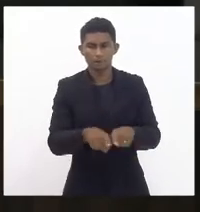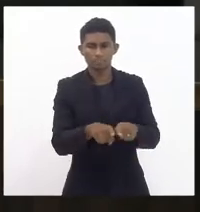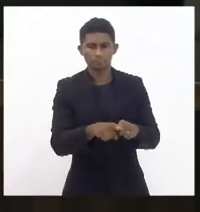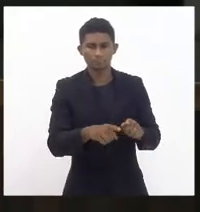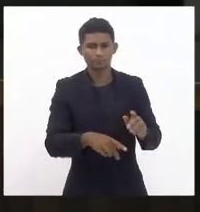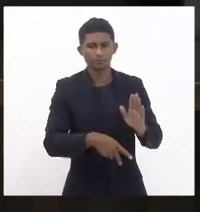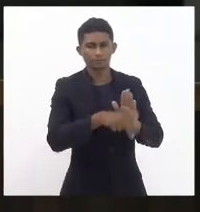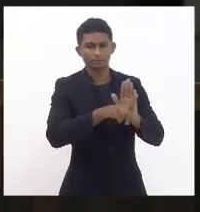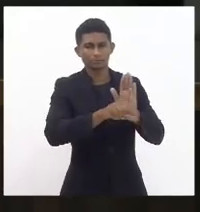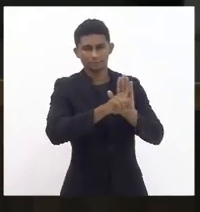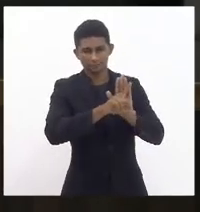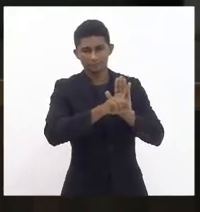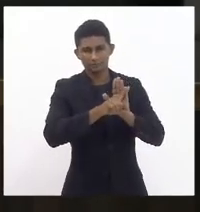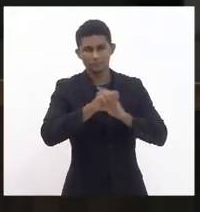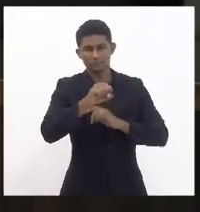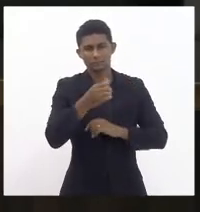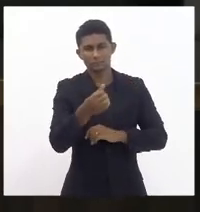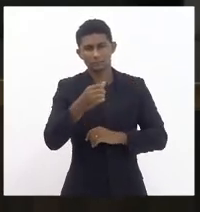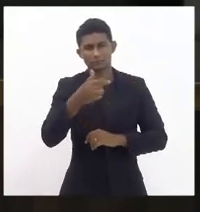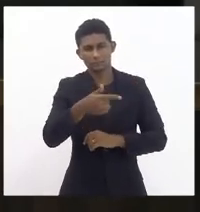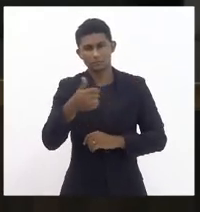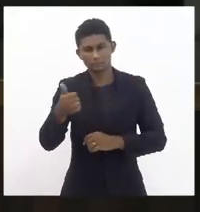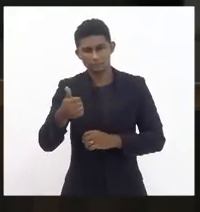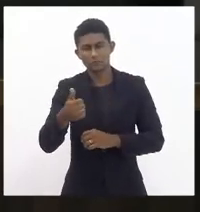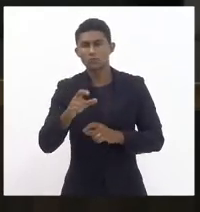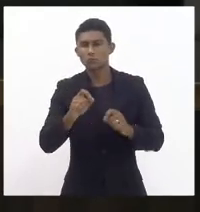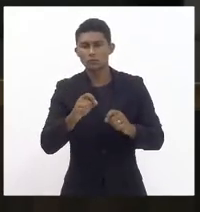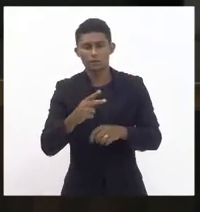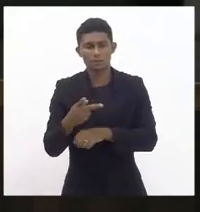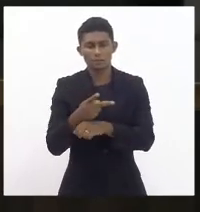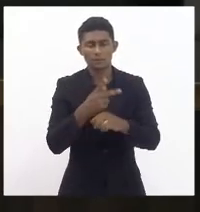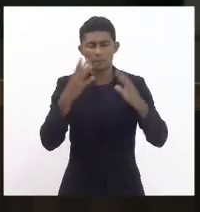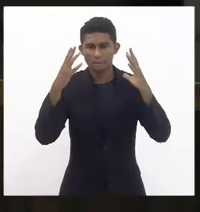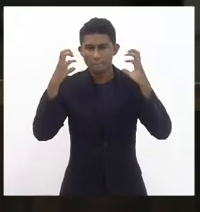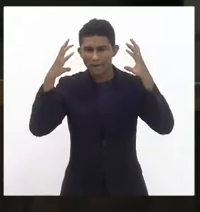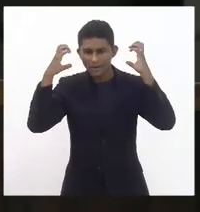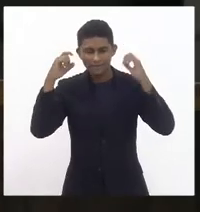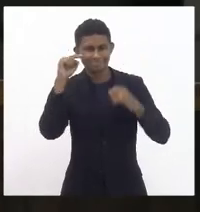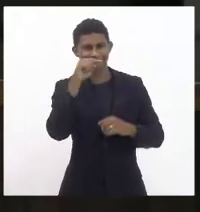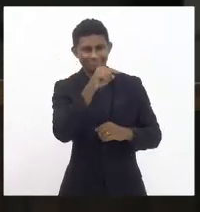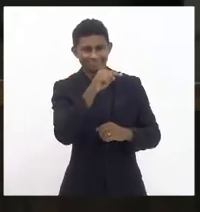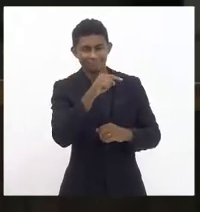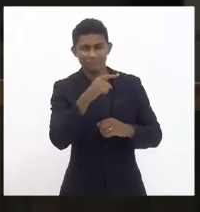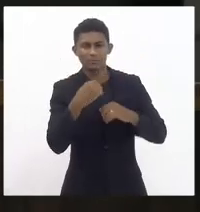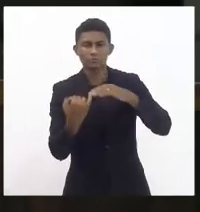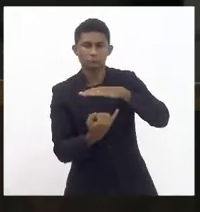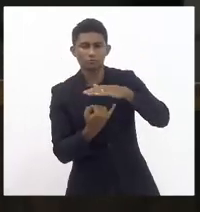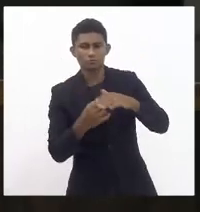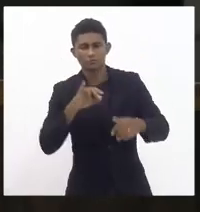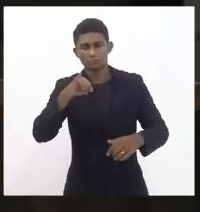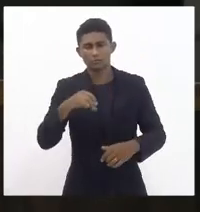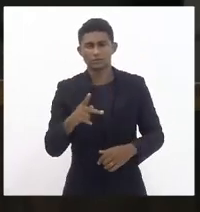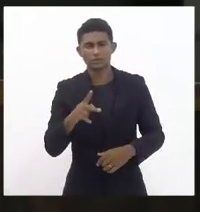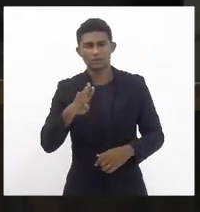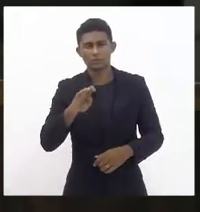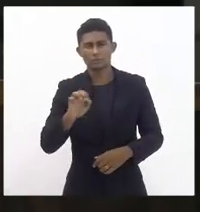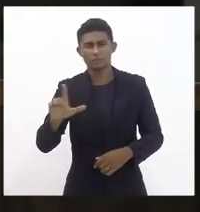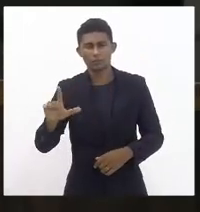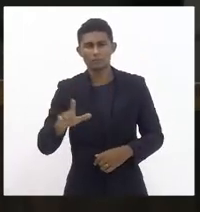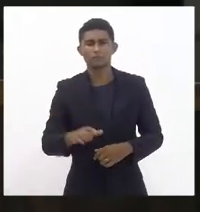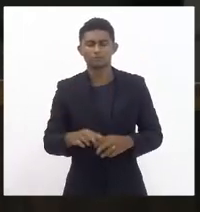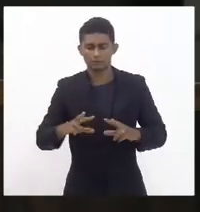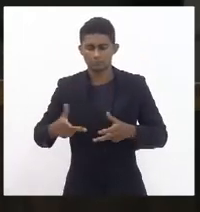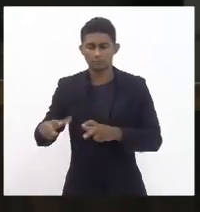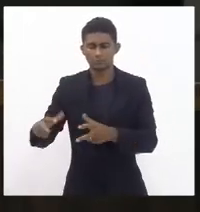resolução 896 21 de autoria deputada Renata Sousa consede primária de frango a fundação em Ball para está comissão de normas internas